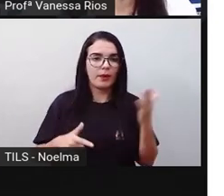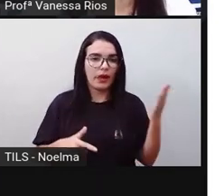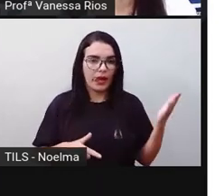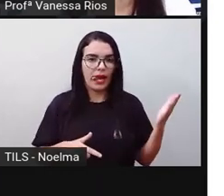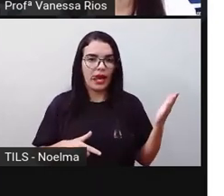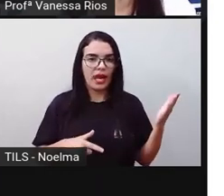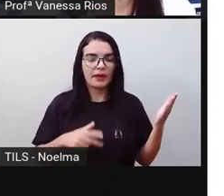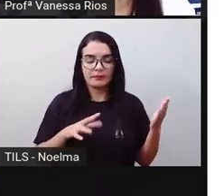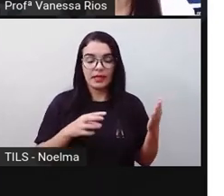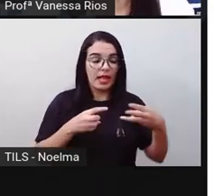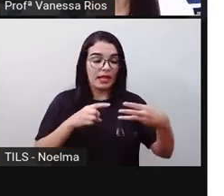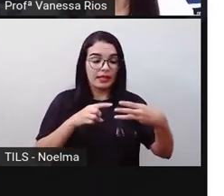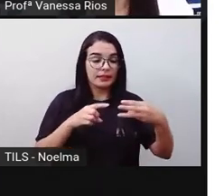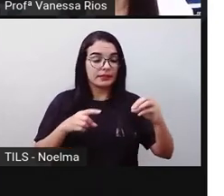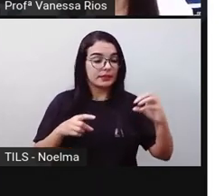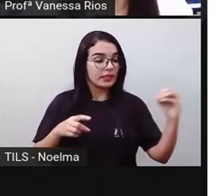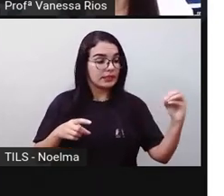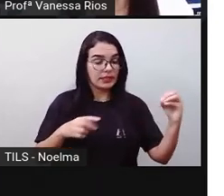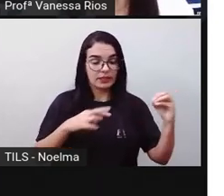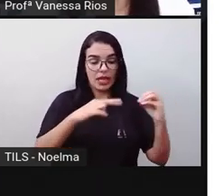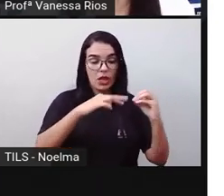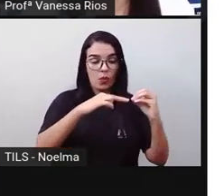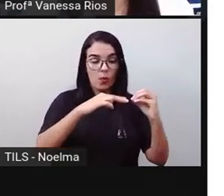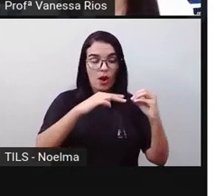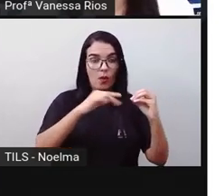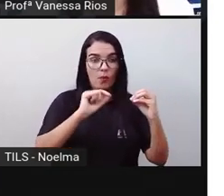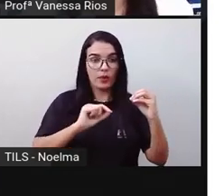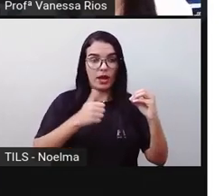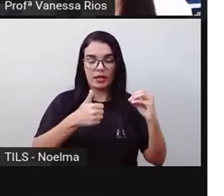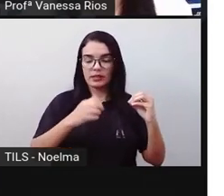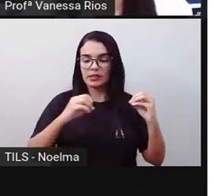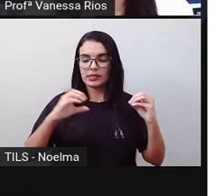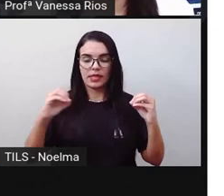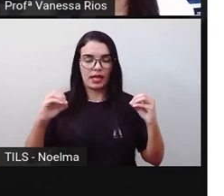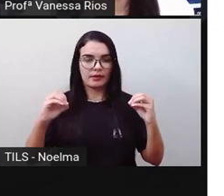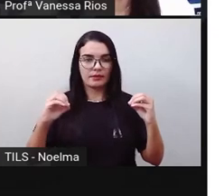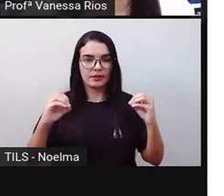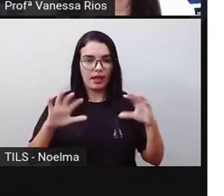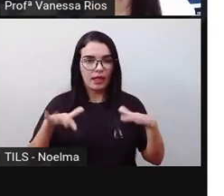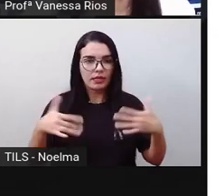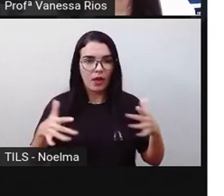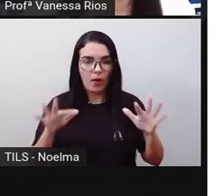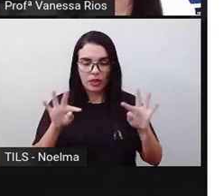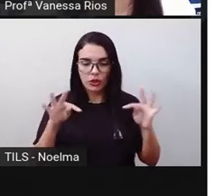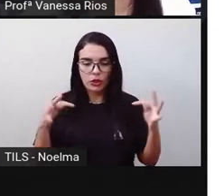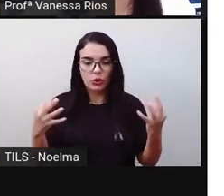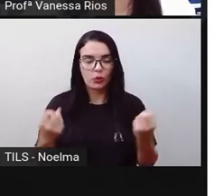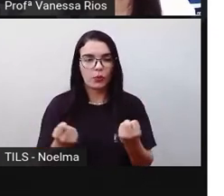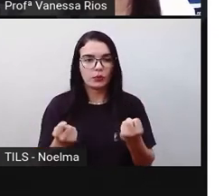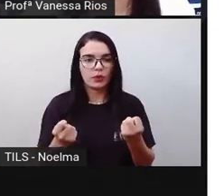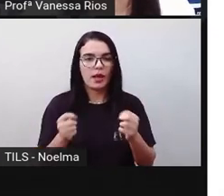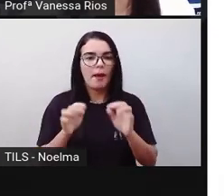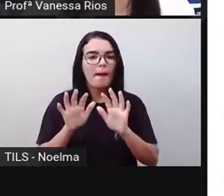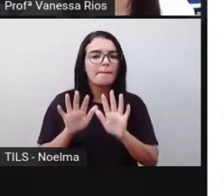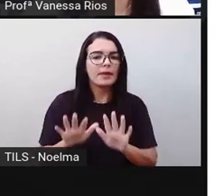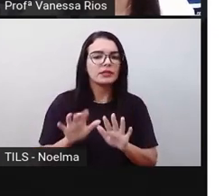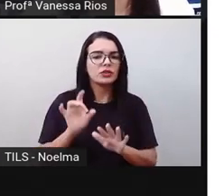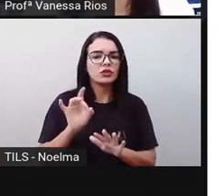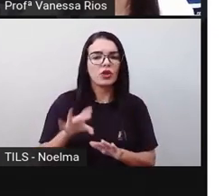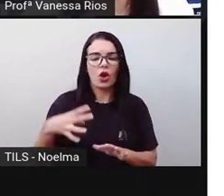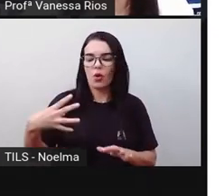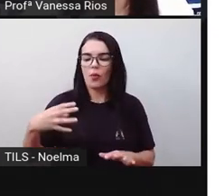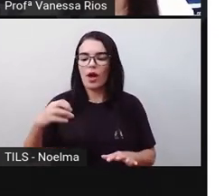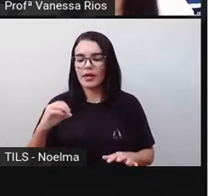300 corresponde a 100%, então corresponde ao valor total de alunos, mas apenas 40%